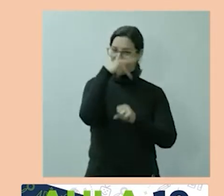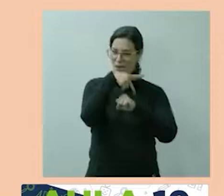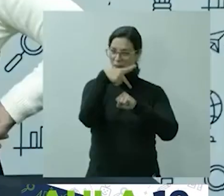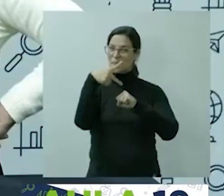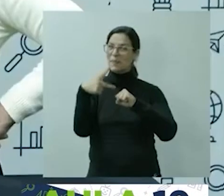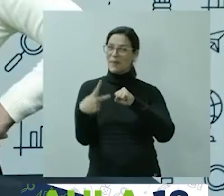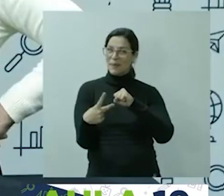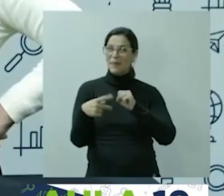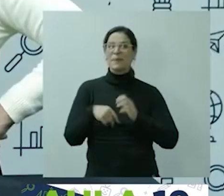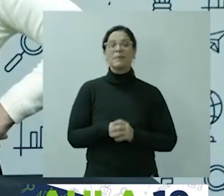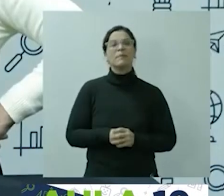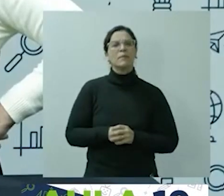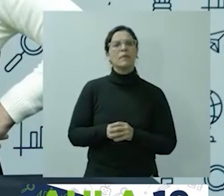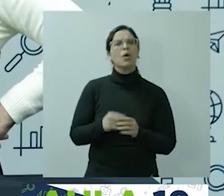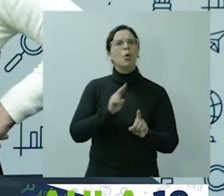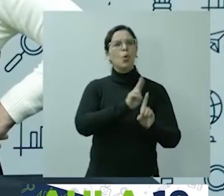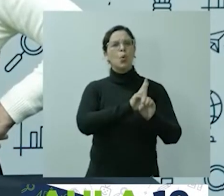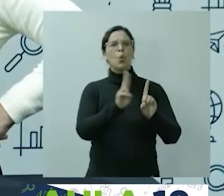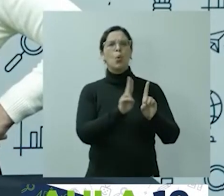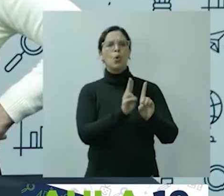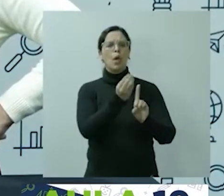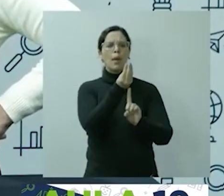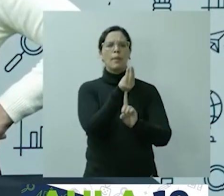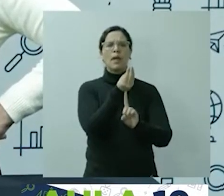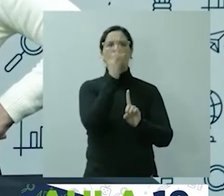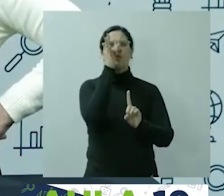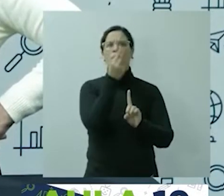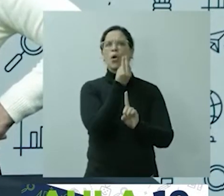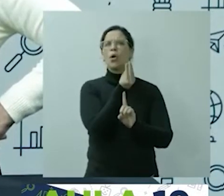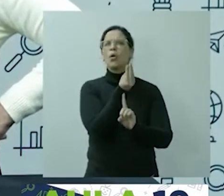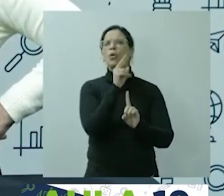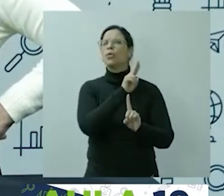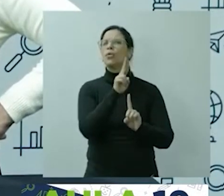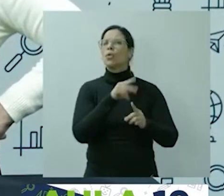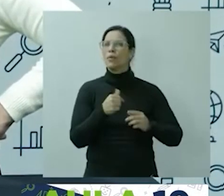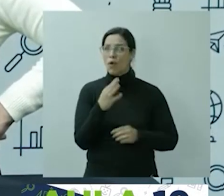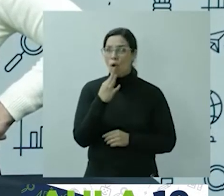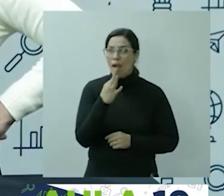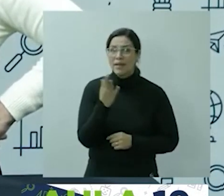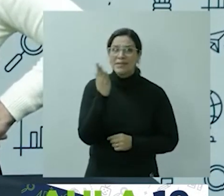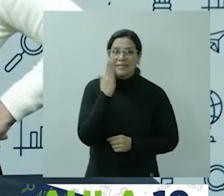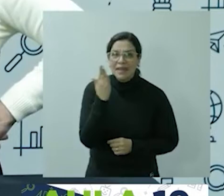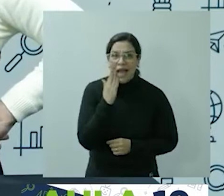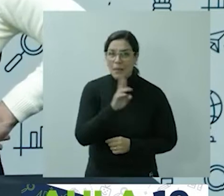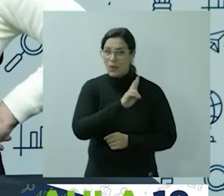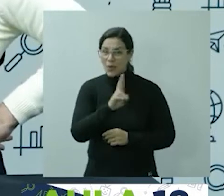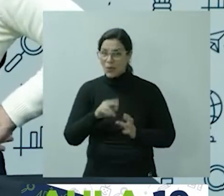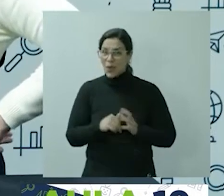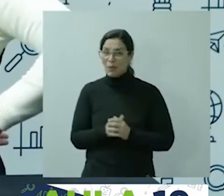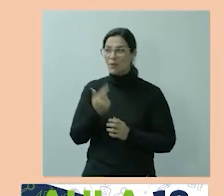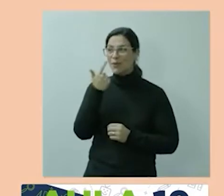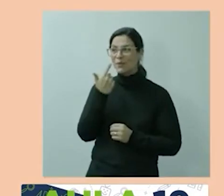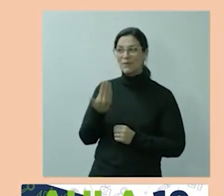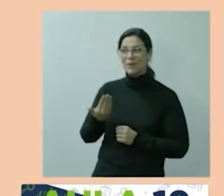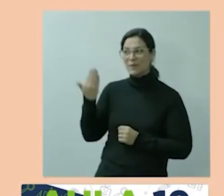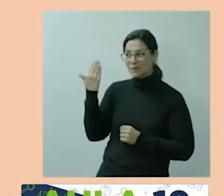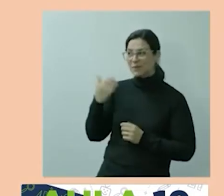Príncipe. Qual é o nome dessa flor? Vocês conhecem? Vocês já sabem? Vamos